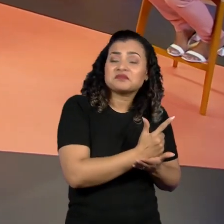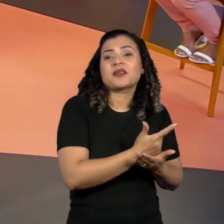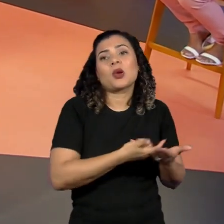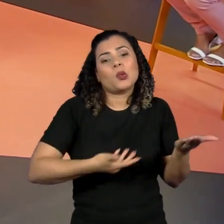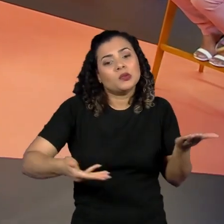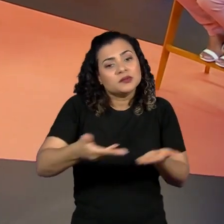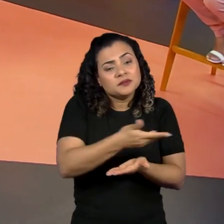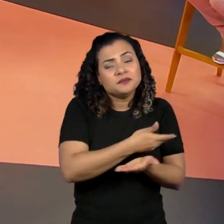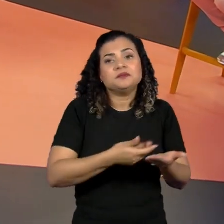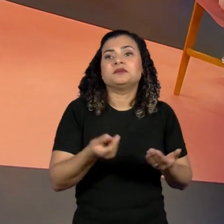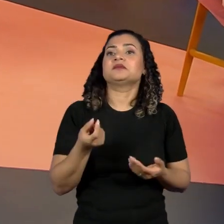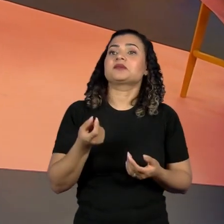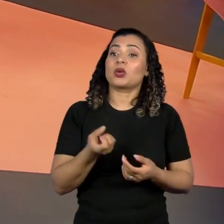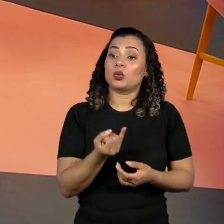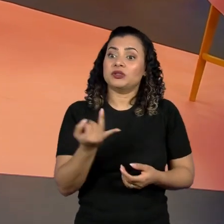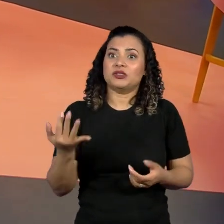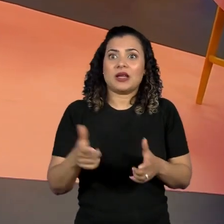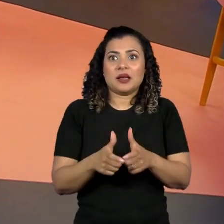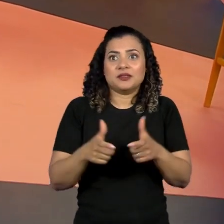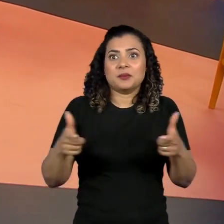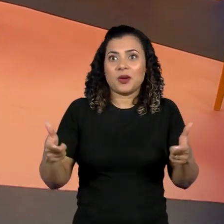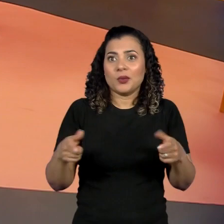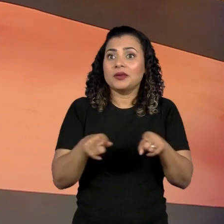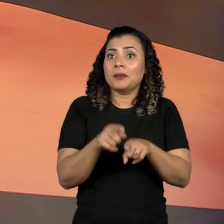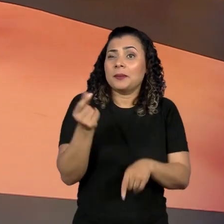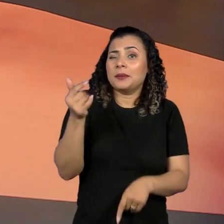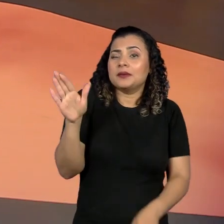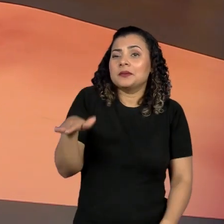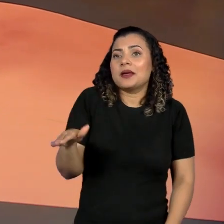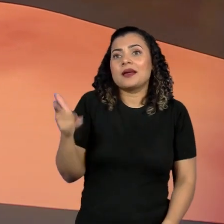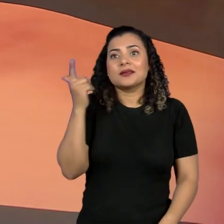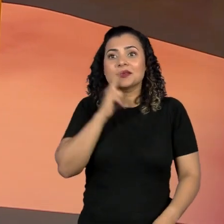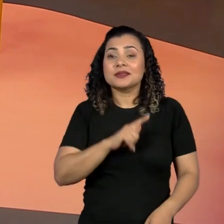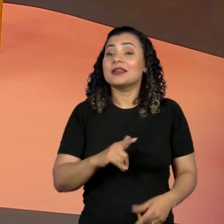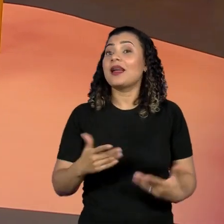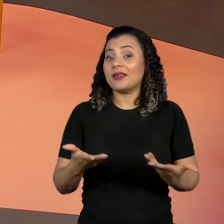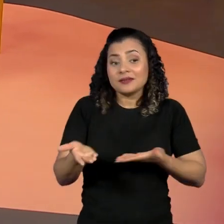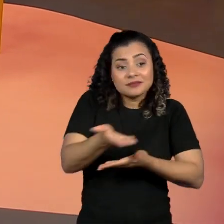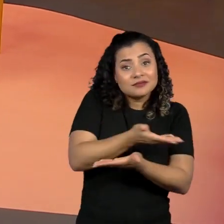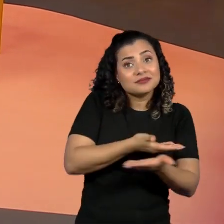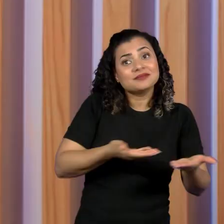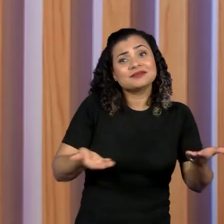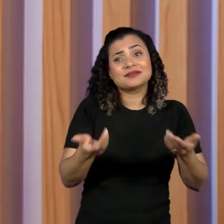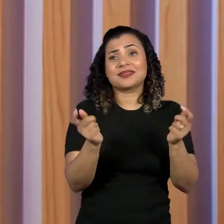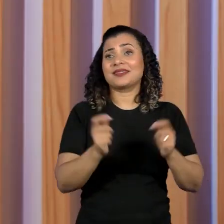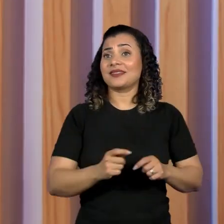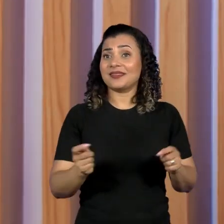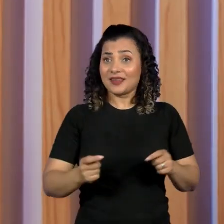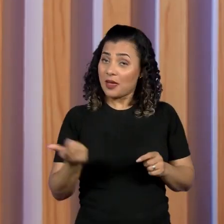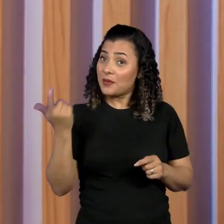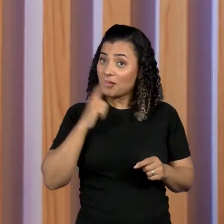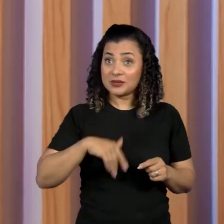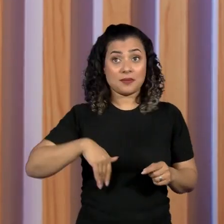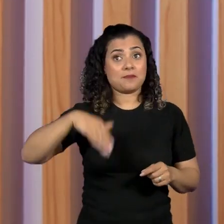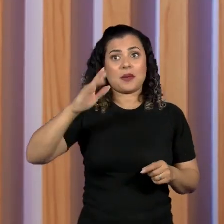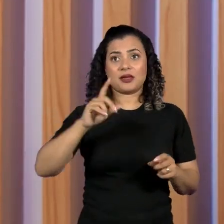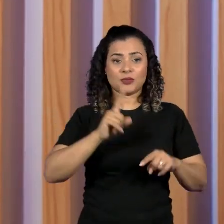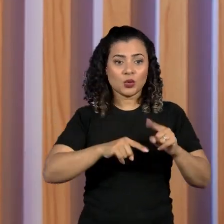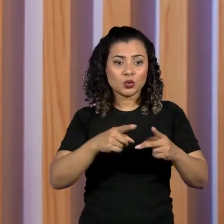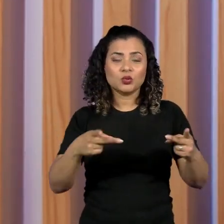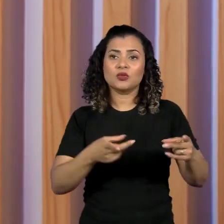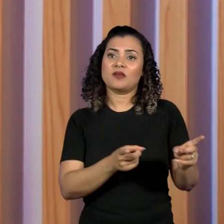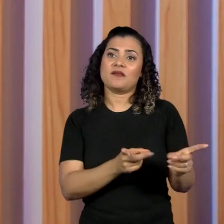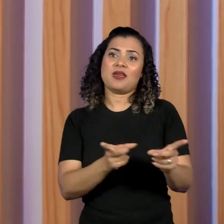mais barato, numa quantidade maior, né? E conseguir aí reduzir aí as suas despesas para a produção e conseguir gerar mais produtos